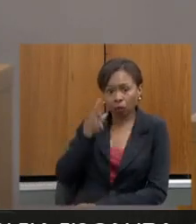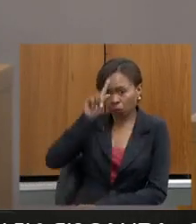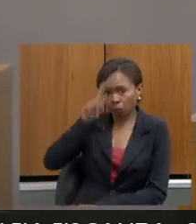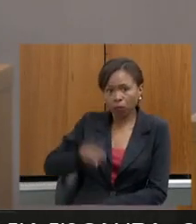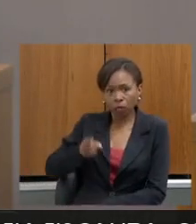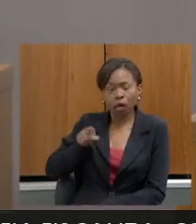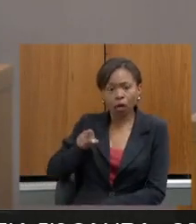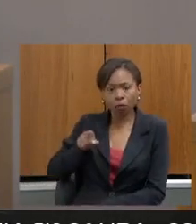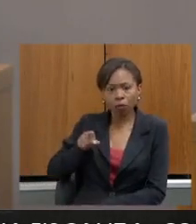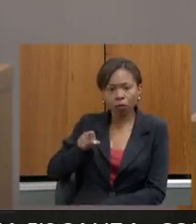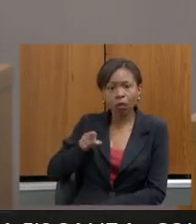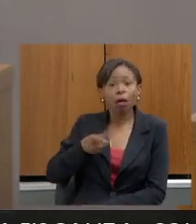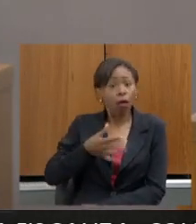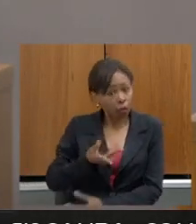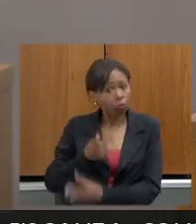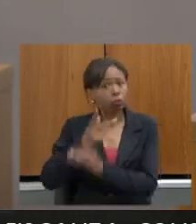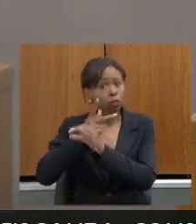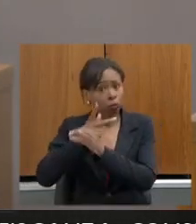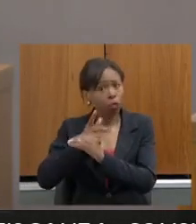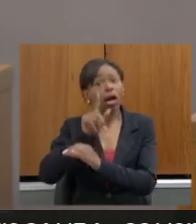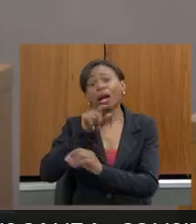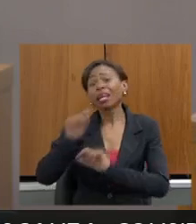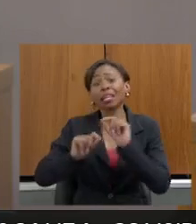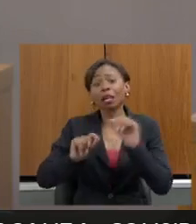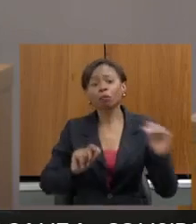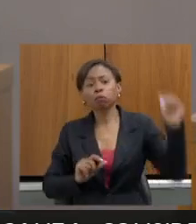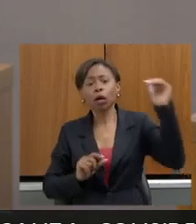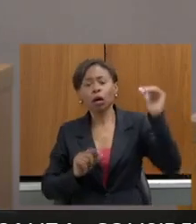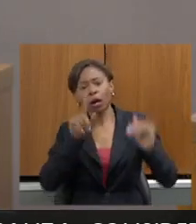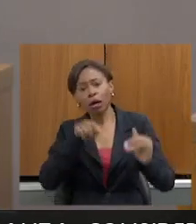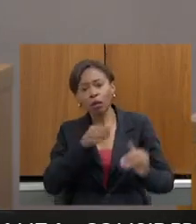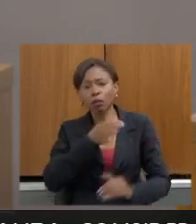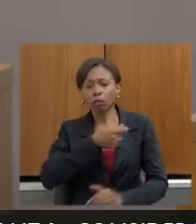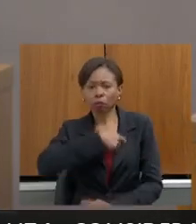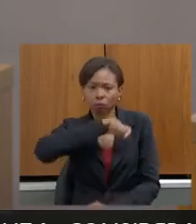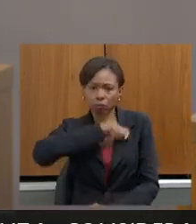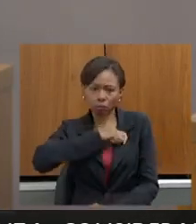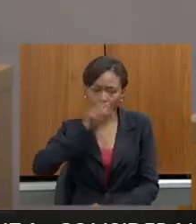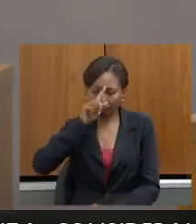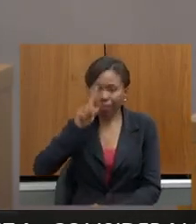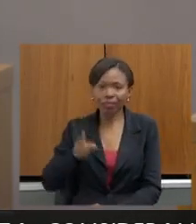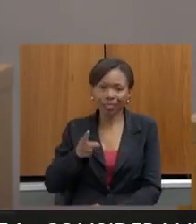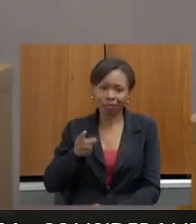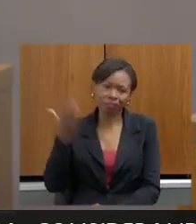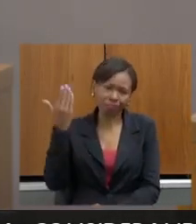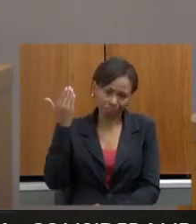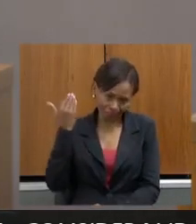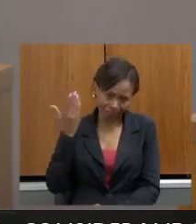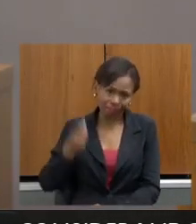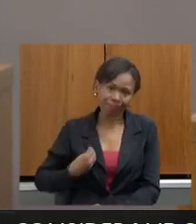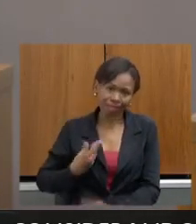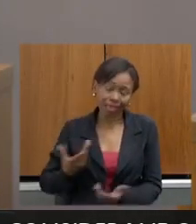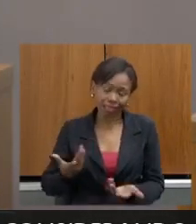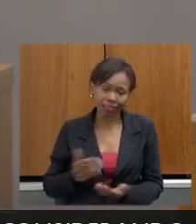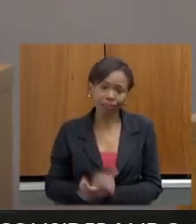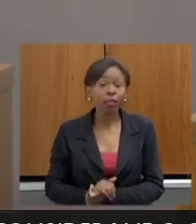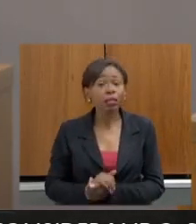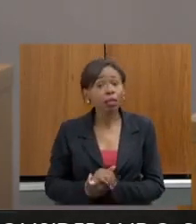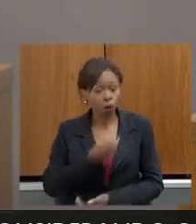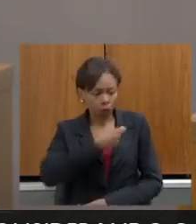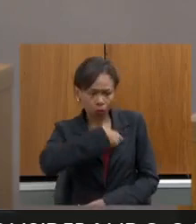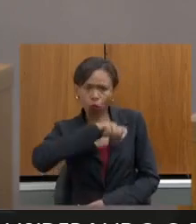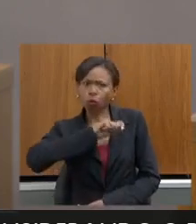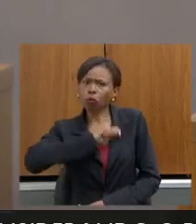Civil comandada por um delegado era assim que funcionava E então o delegado uma